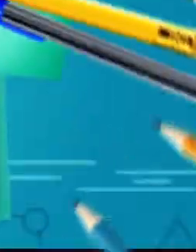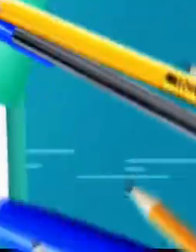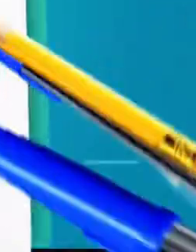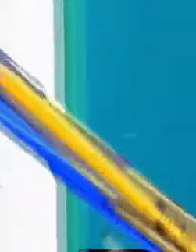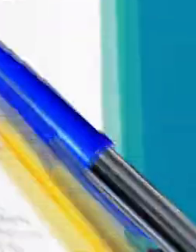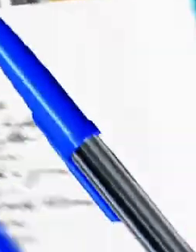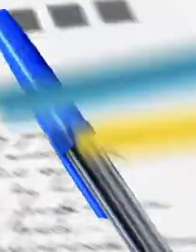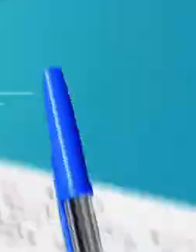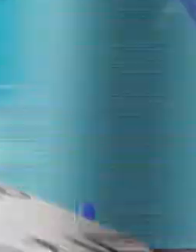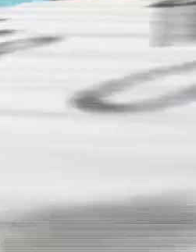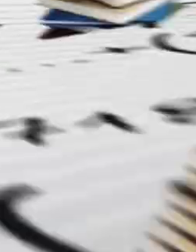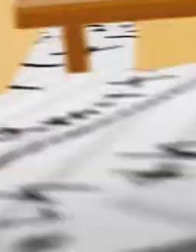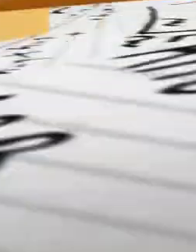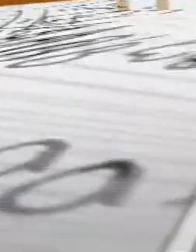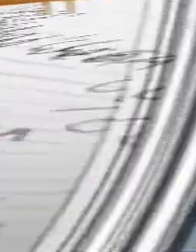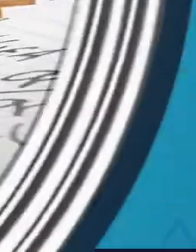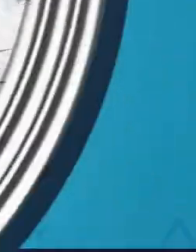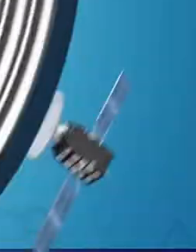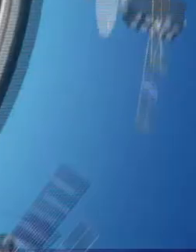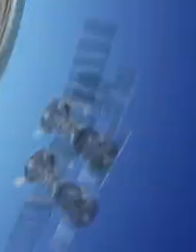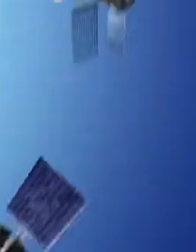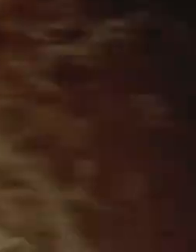E aí